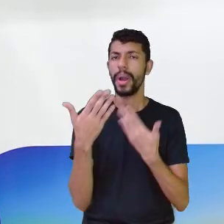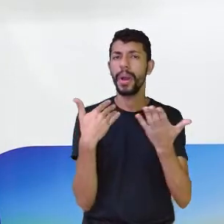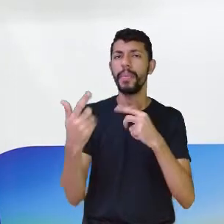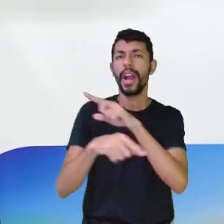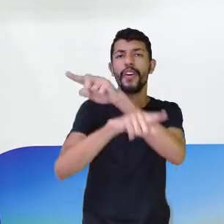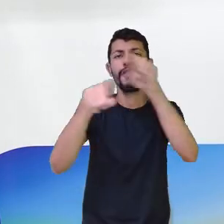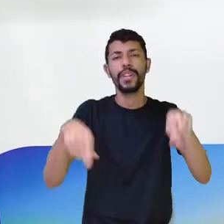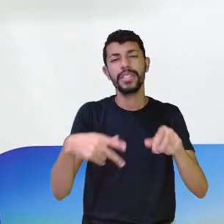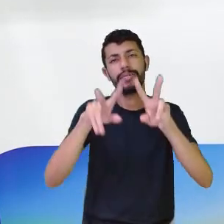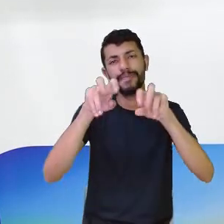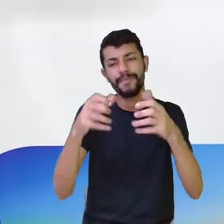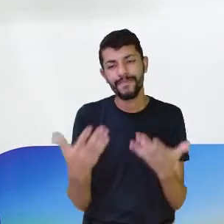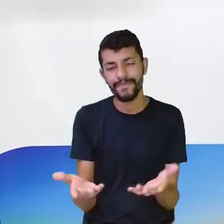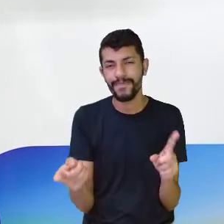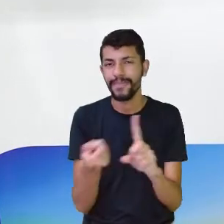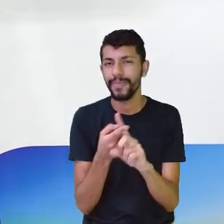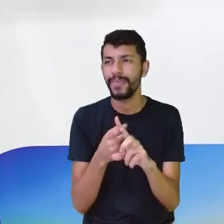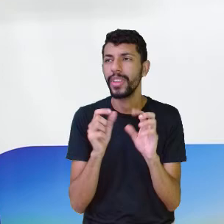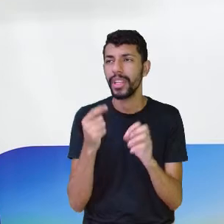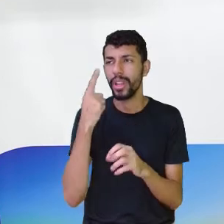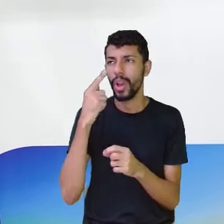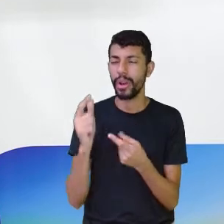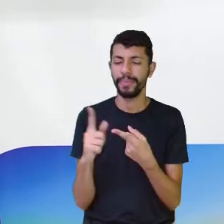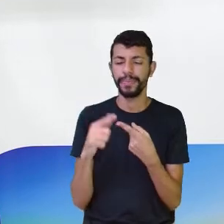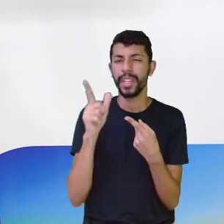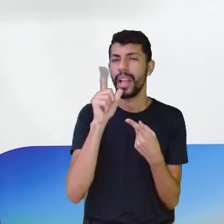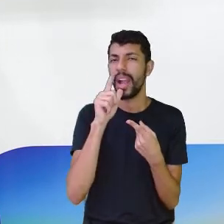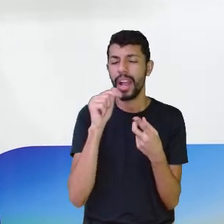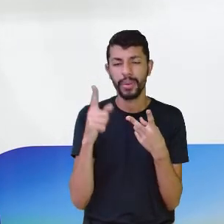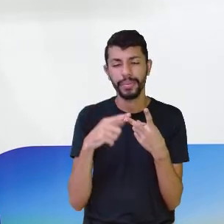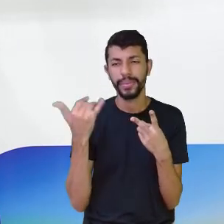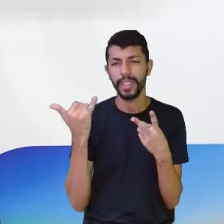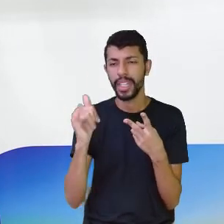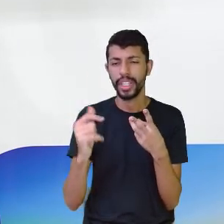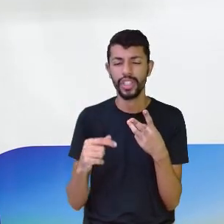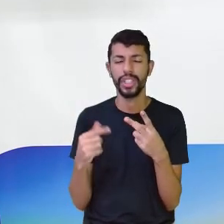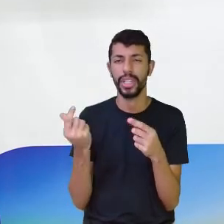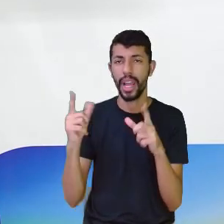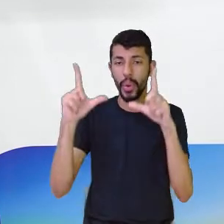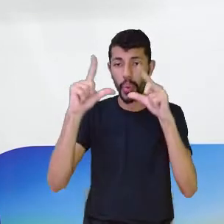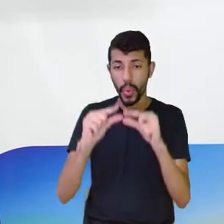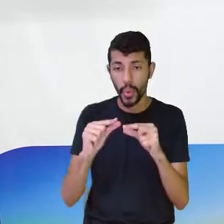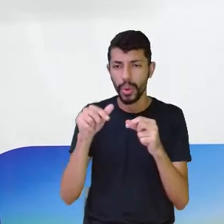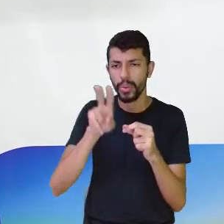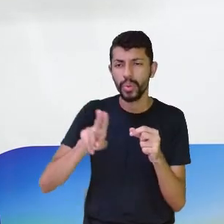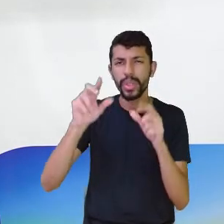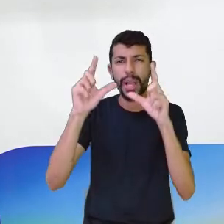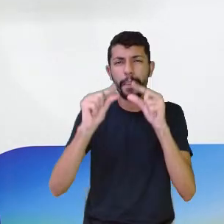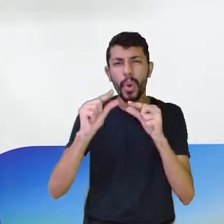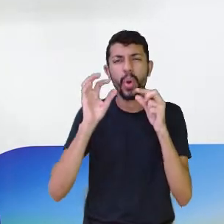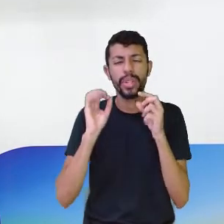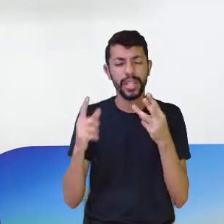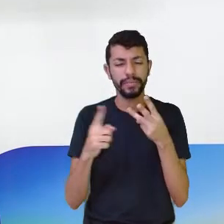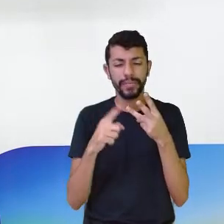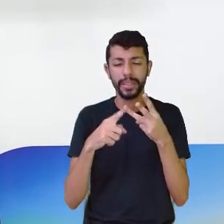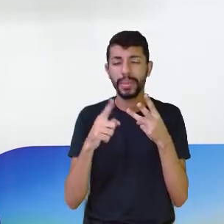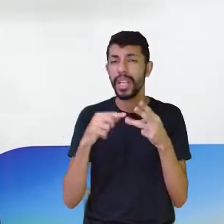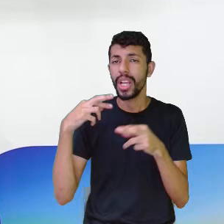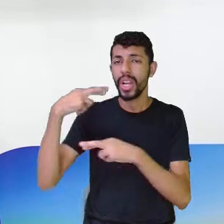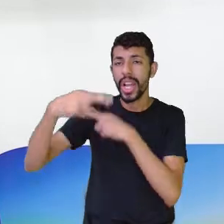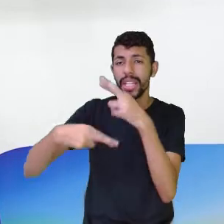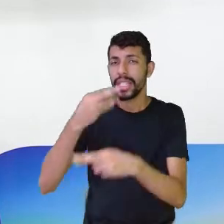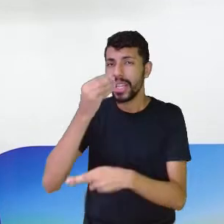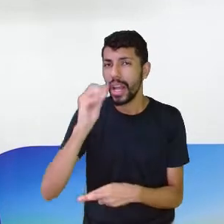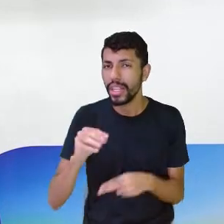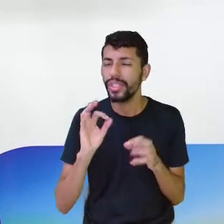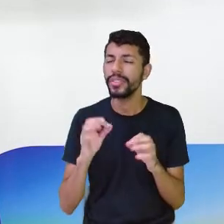também. Economizar água, energia, reciclar o lixo. 3 pontos. Será que vocês estão fazendo isso? Vocês conhecem